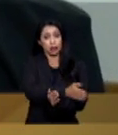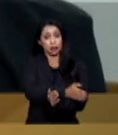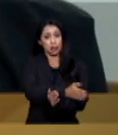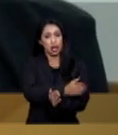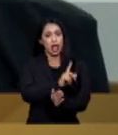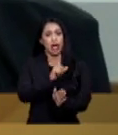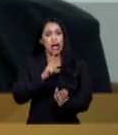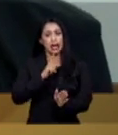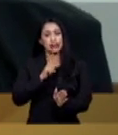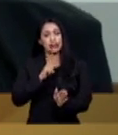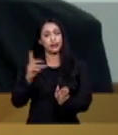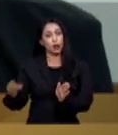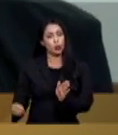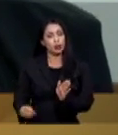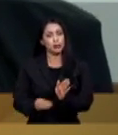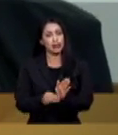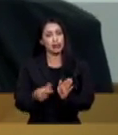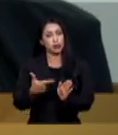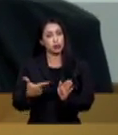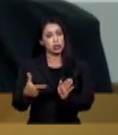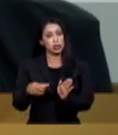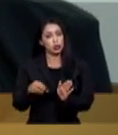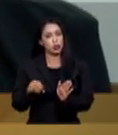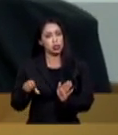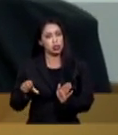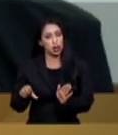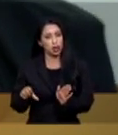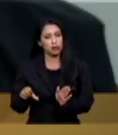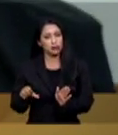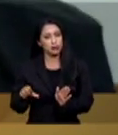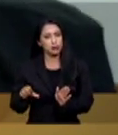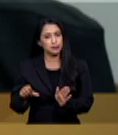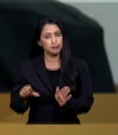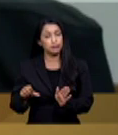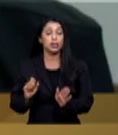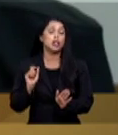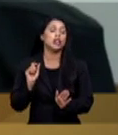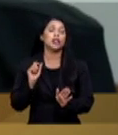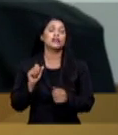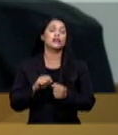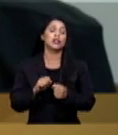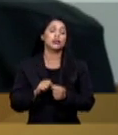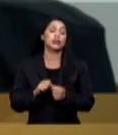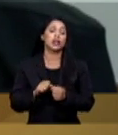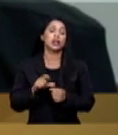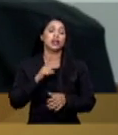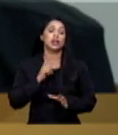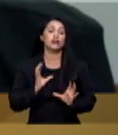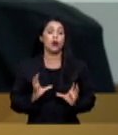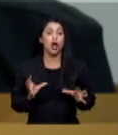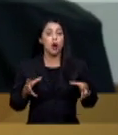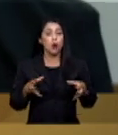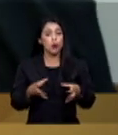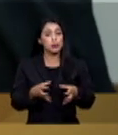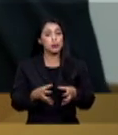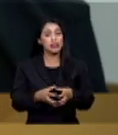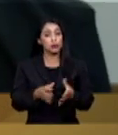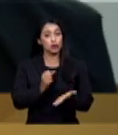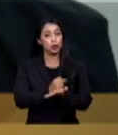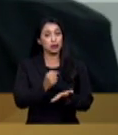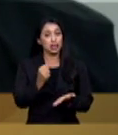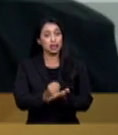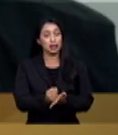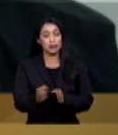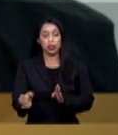essa lei complementar, 809, e o que foi que ela fez? Ela criou uma comissão permanente de